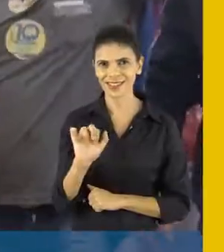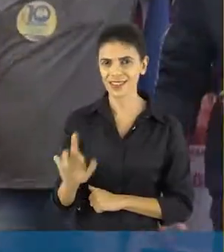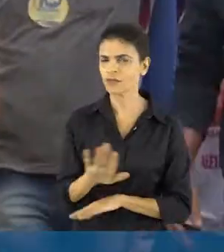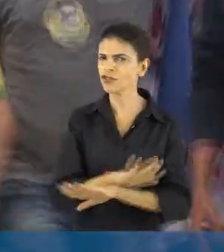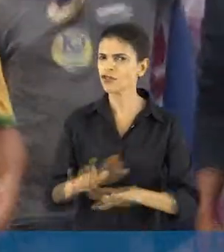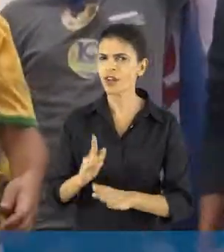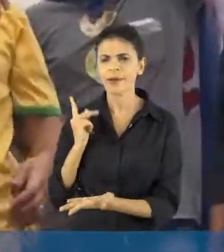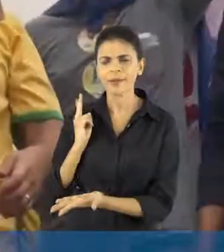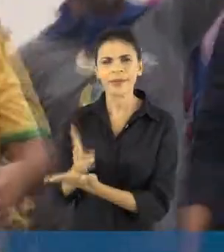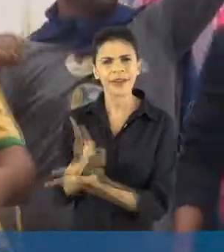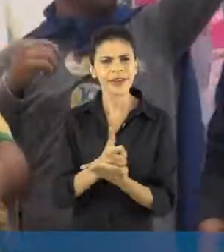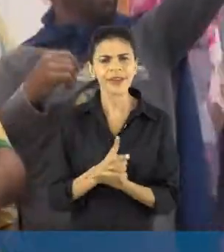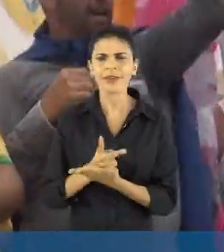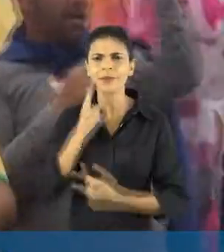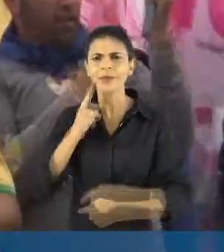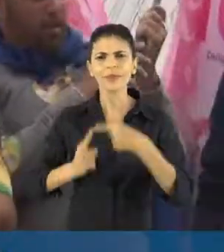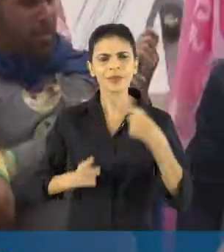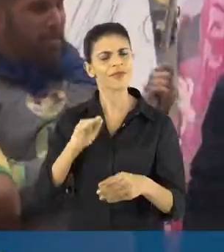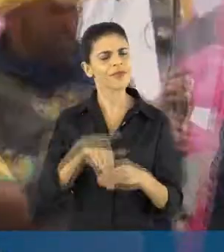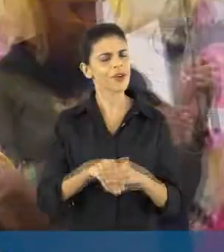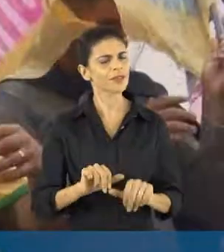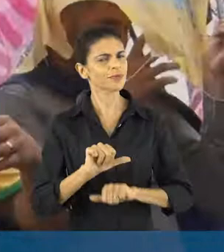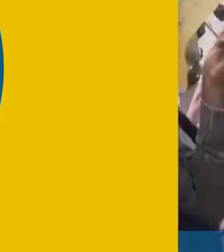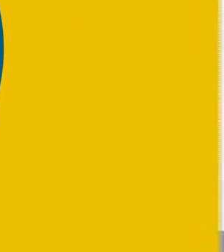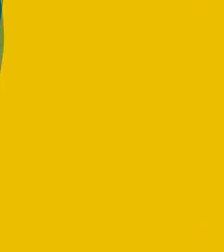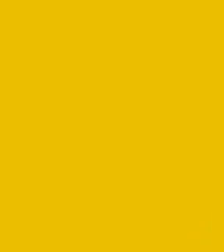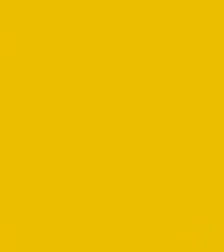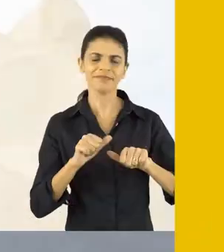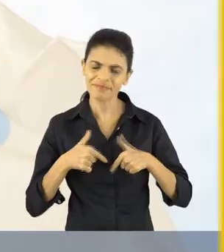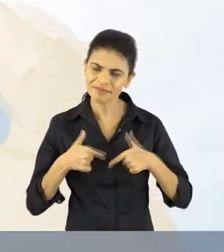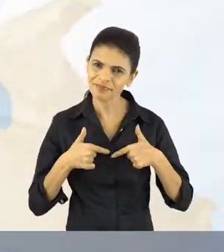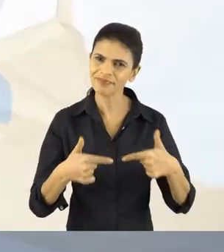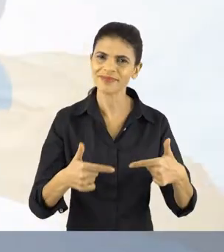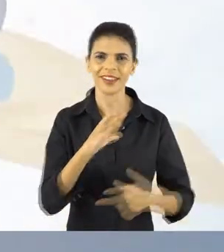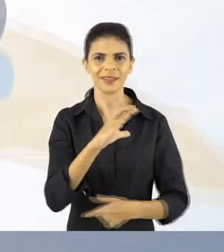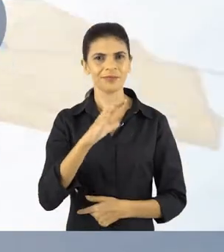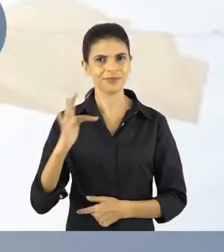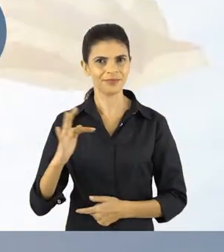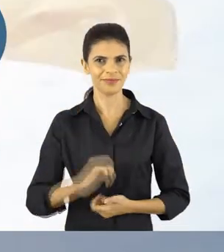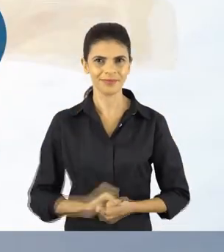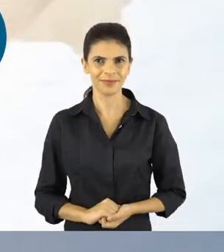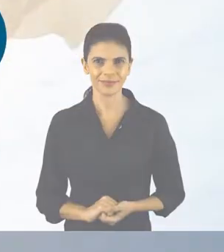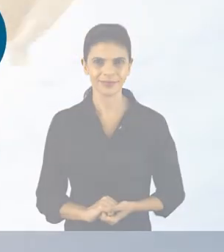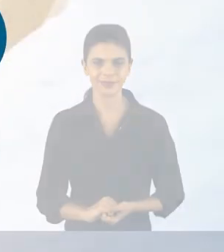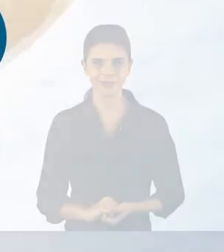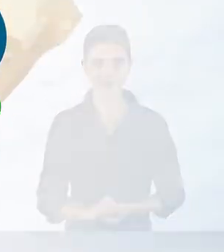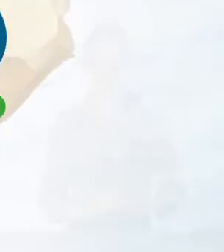Chega da velha política. Vote na mudança para reconstruir Cabo Frio.